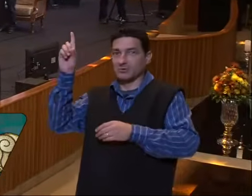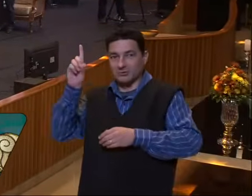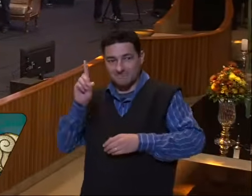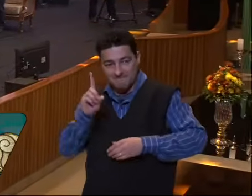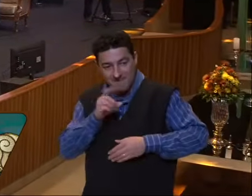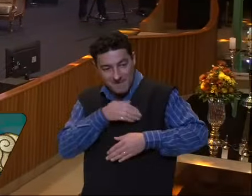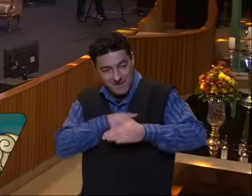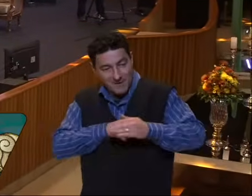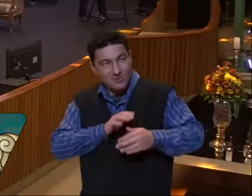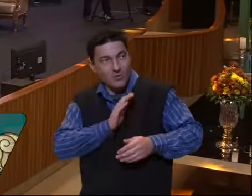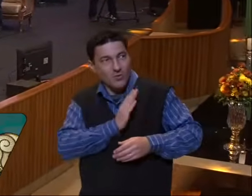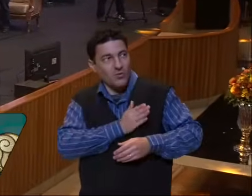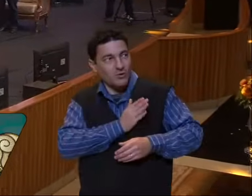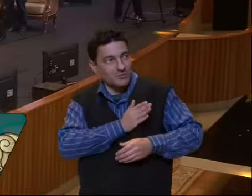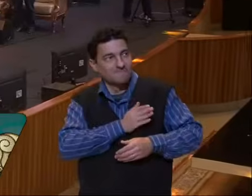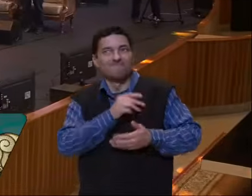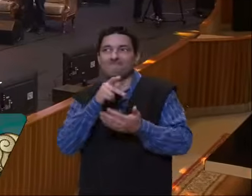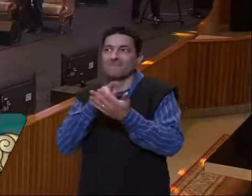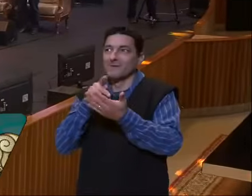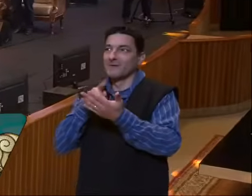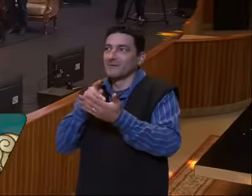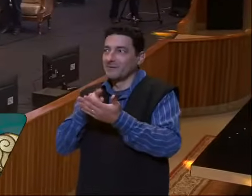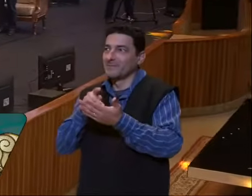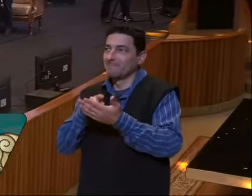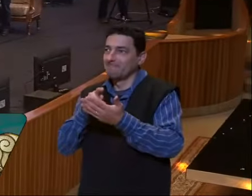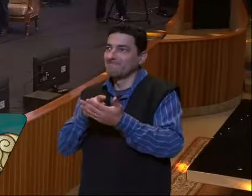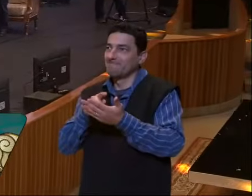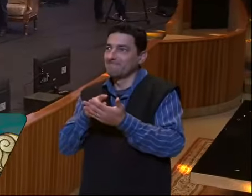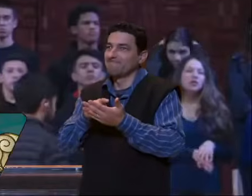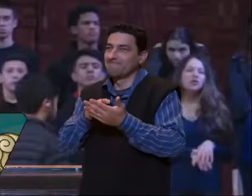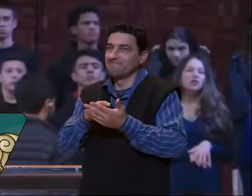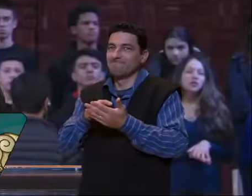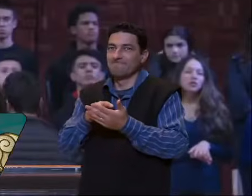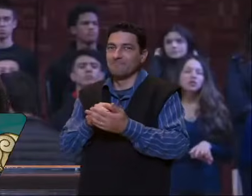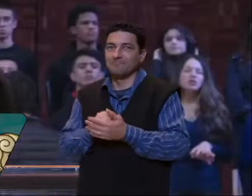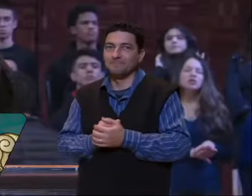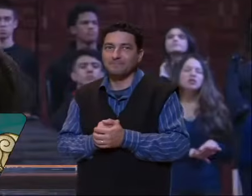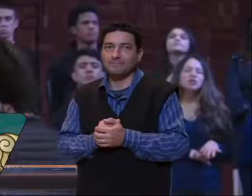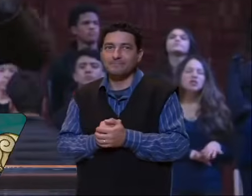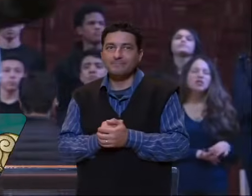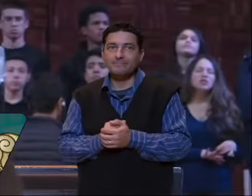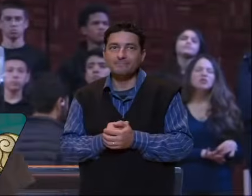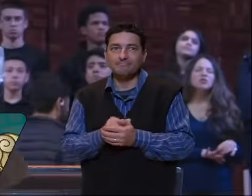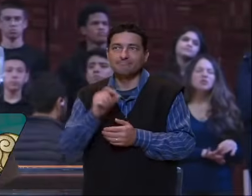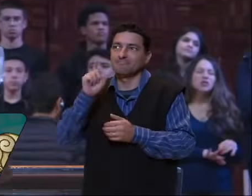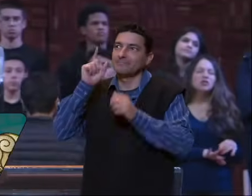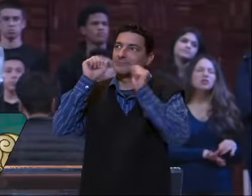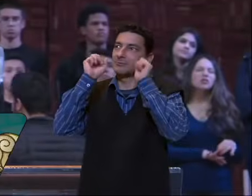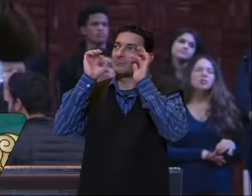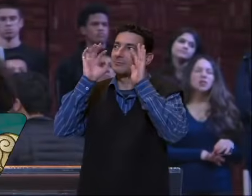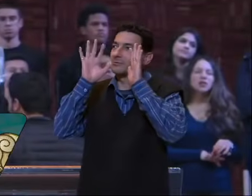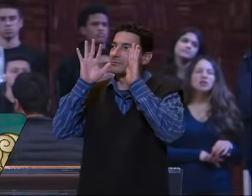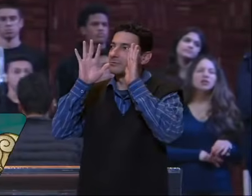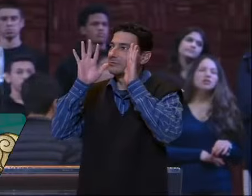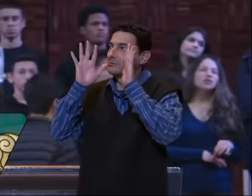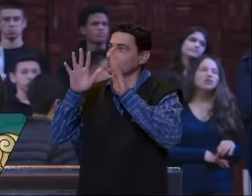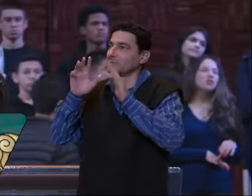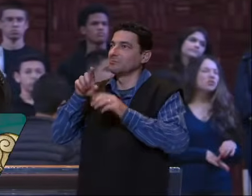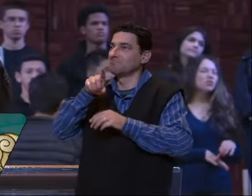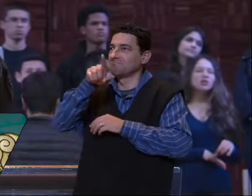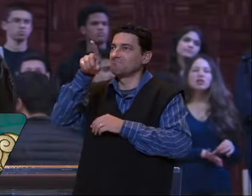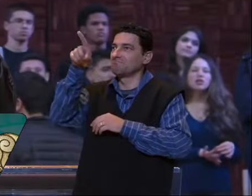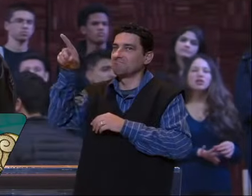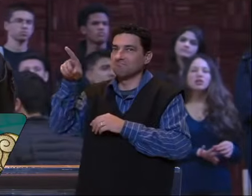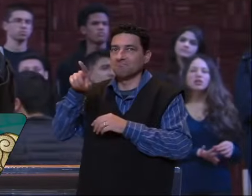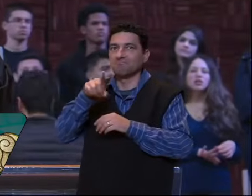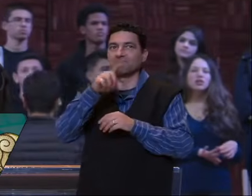Mais alguém? Deus te abençoe, querida, aqui na frente. Deus te abençoe lá atrás, meu irmão. Deus te abençoe aqui. Deus te abençoe lá no fundo.